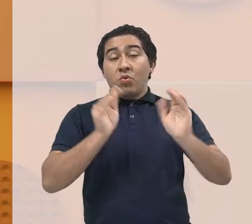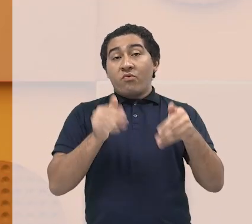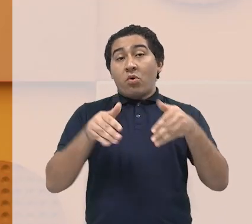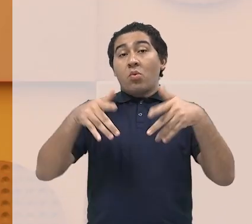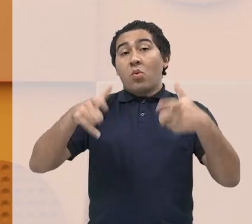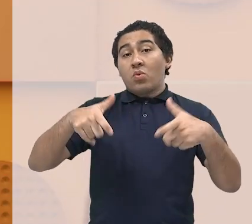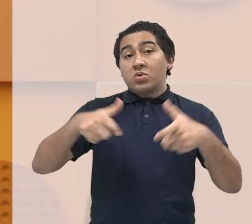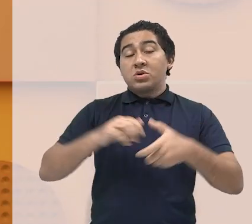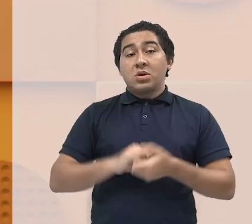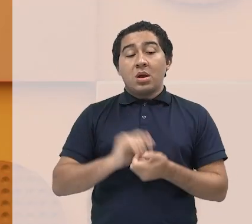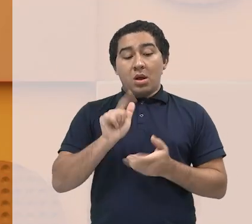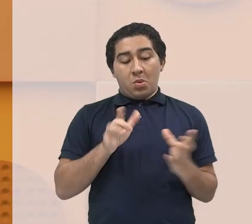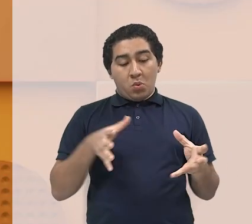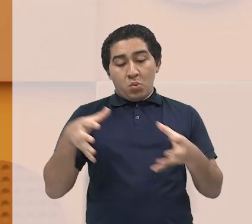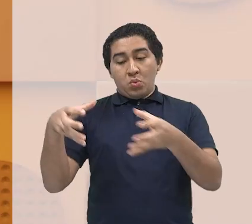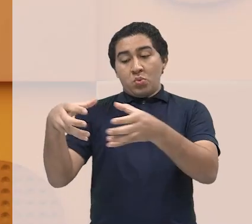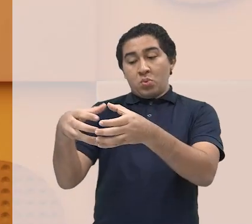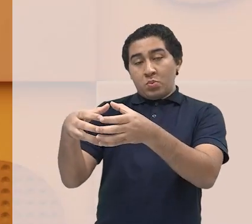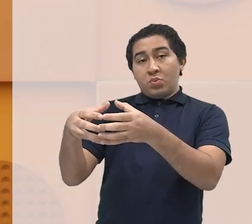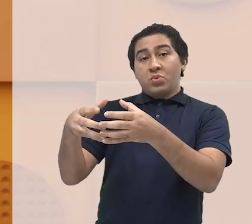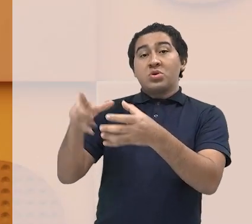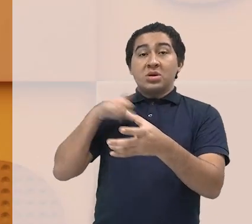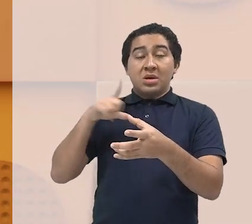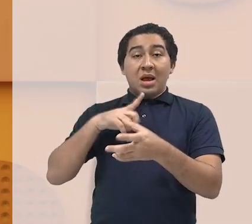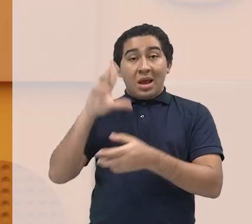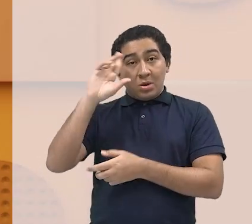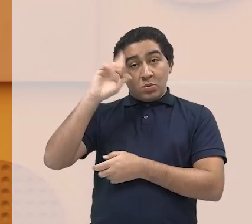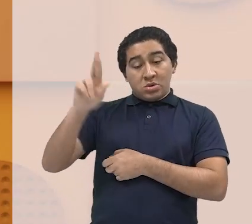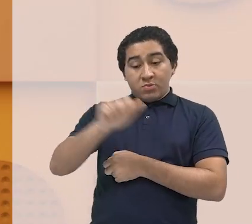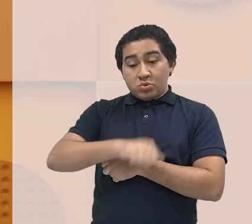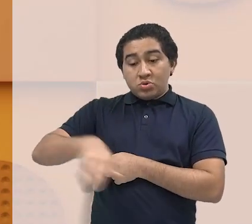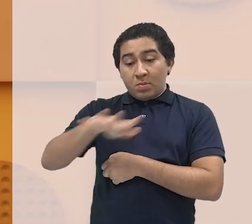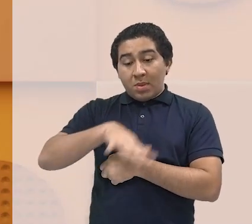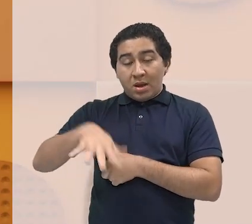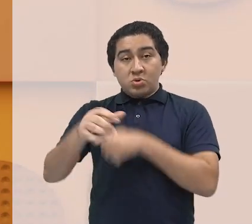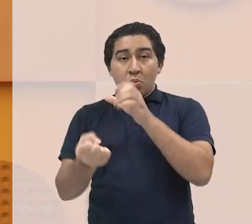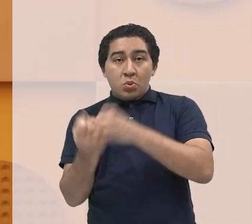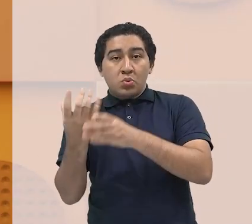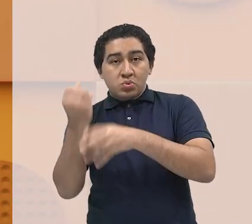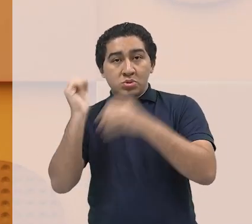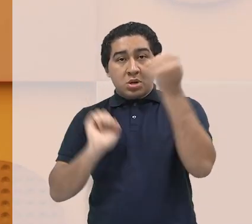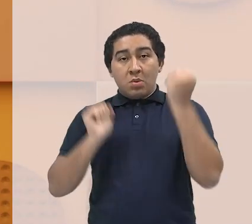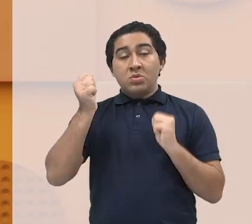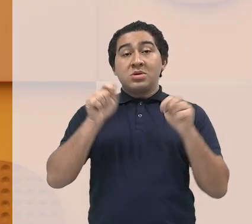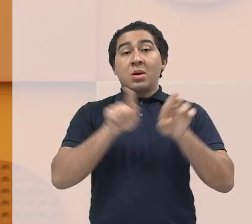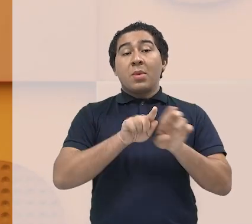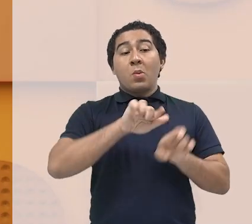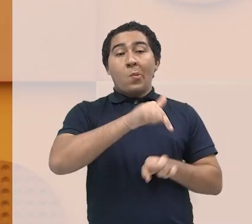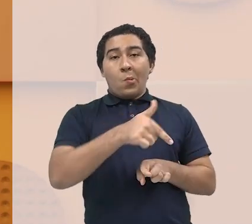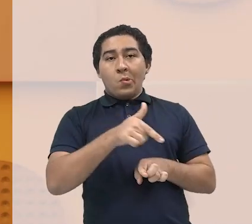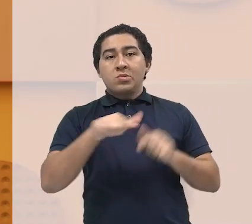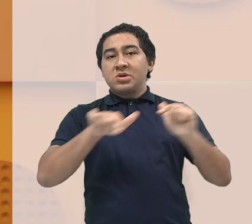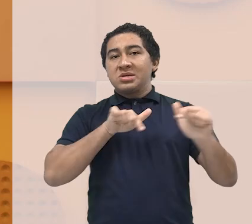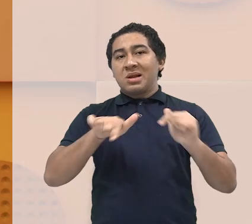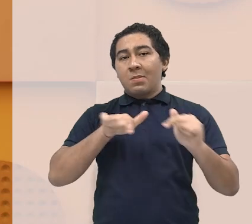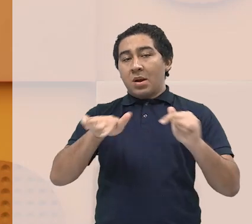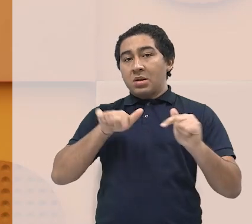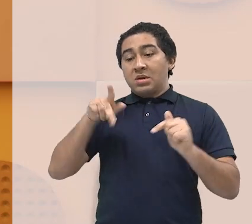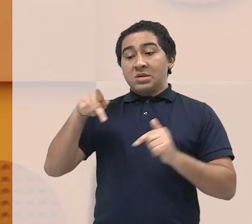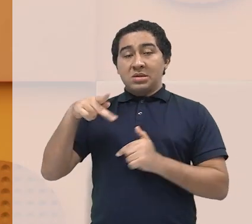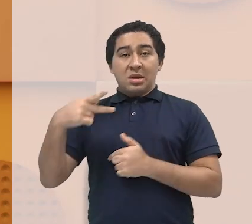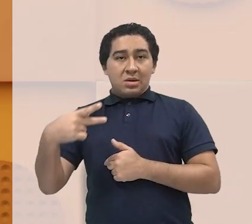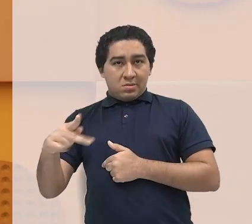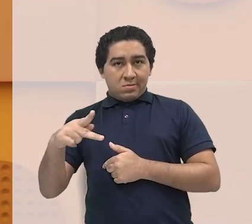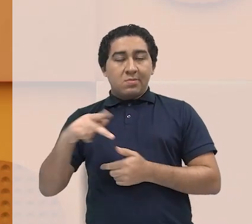De uma classe que detém os meios de produção e de outra classe que vende a sua força de trabalho, mas que no final das contas,